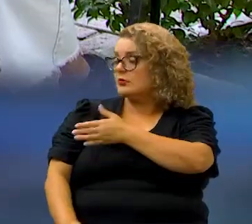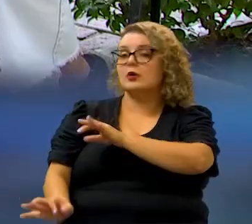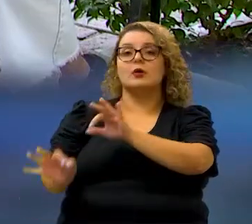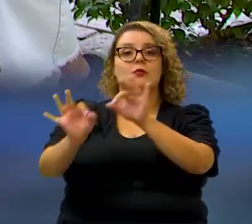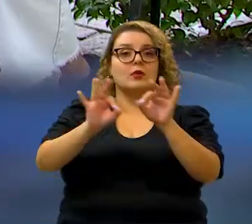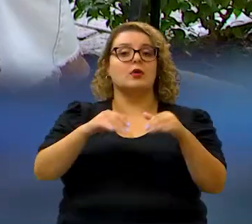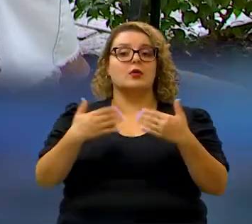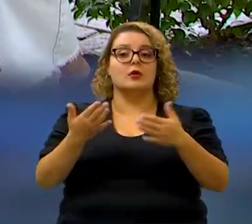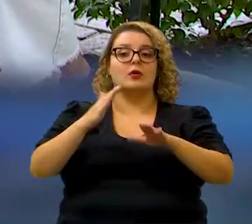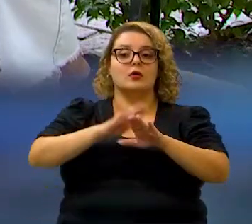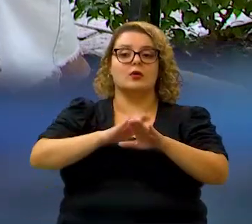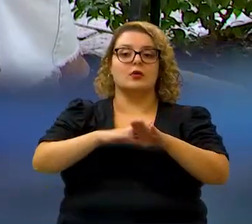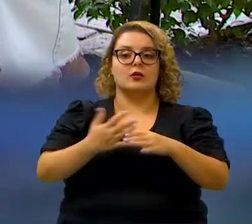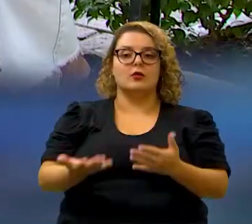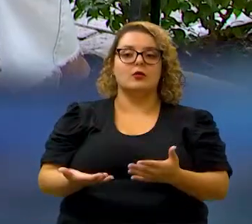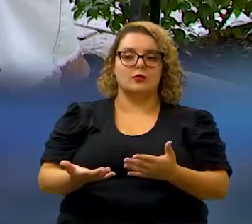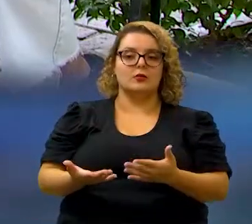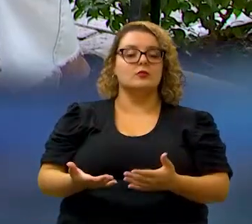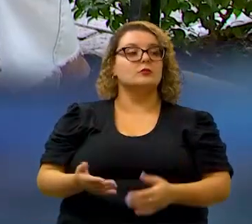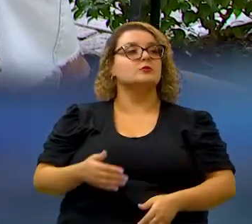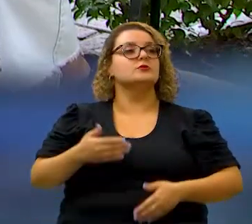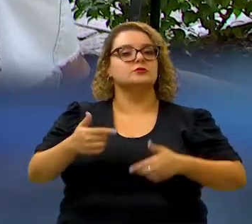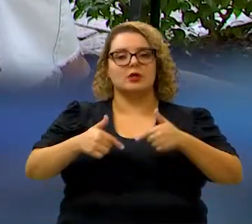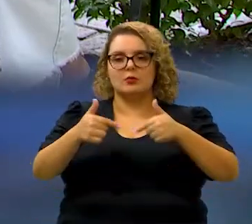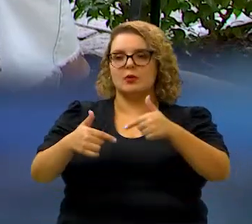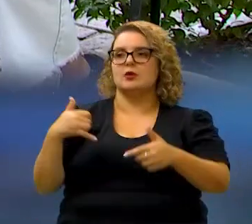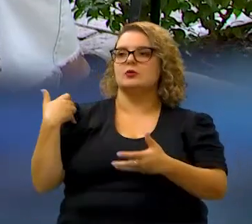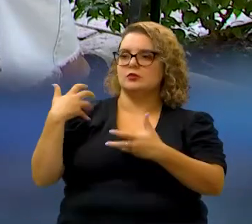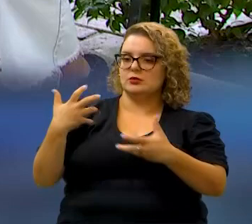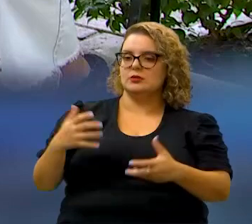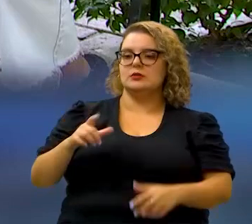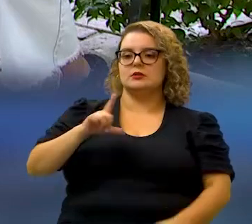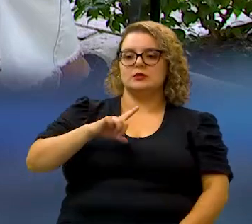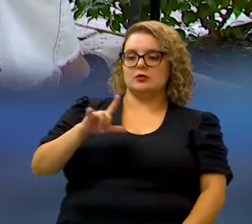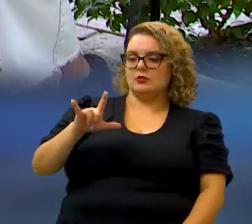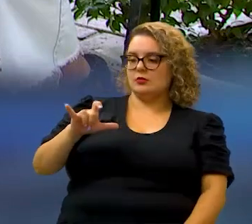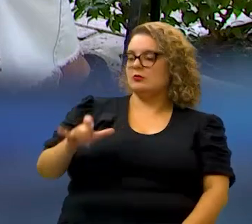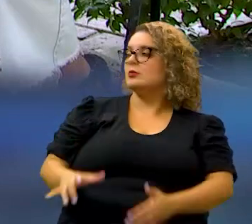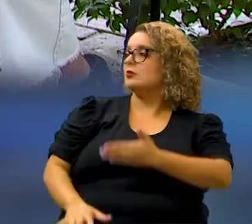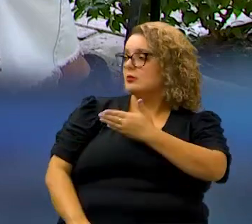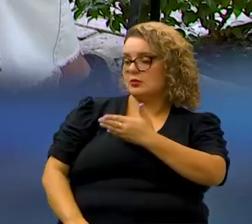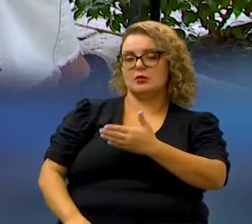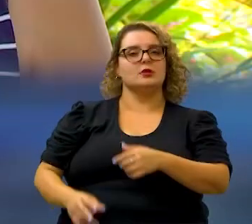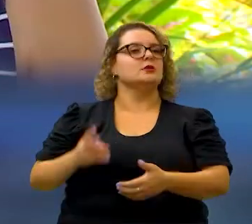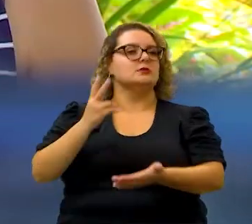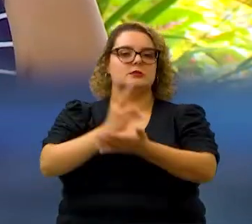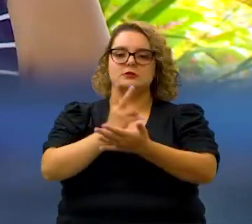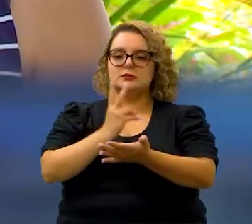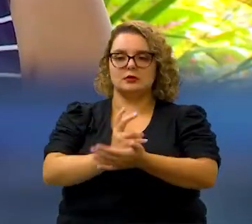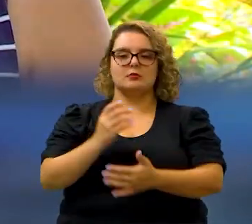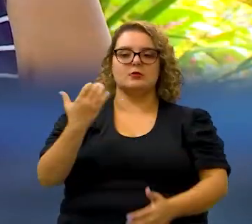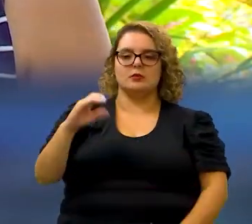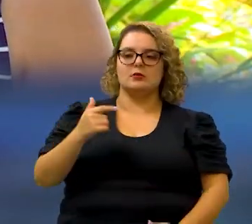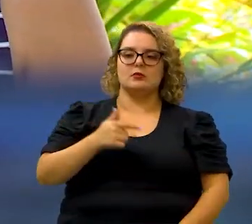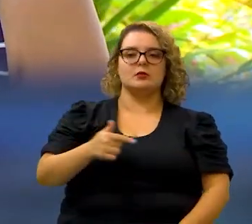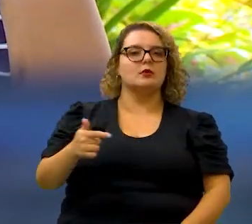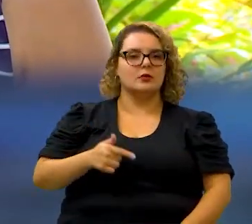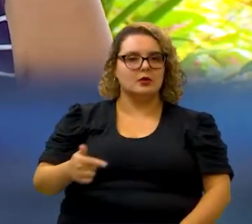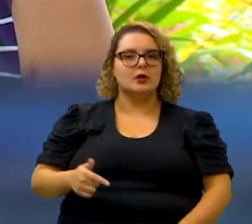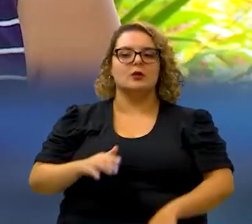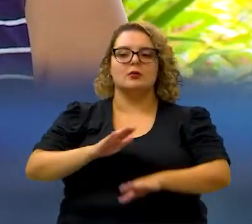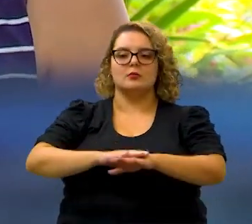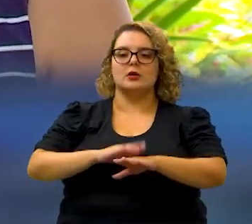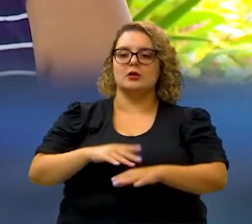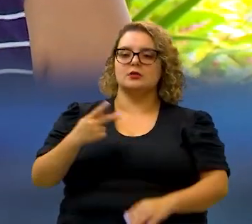sociais, que pode até acompanhar quais as atividades que a gente fazem com os idosos diariamente, né? Que tem o Instagram, que são bem ativos, toda semana a